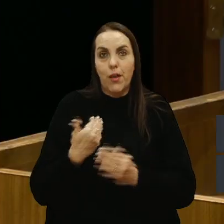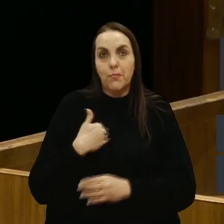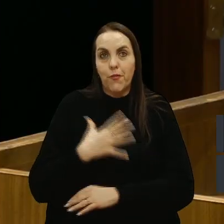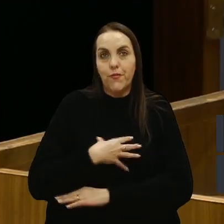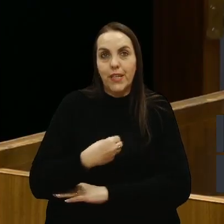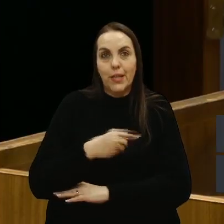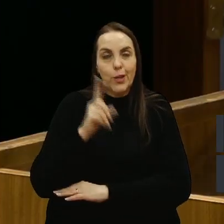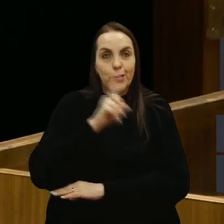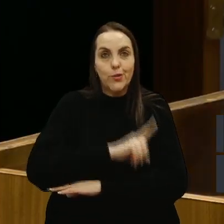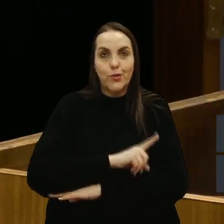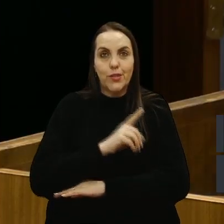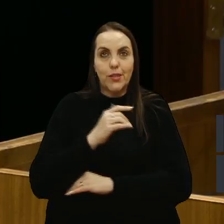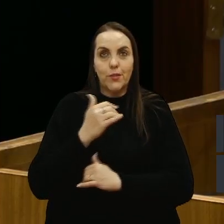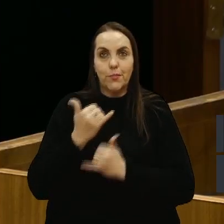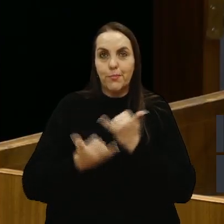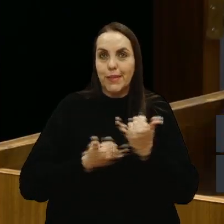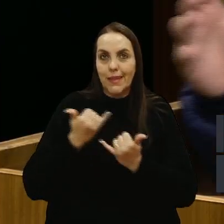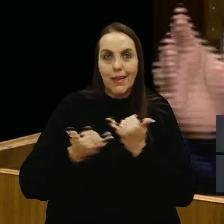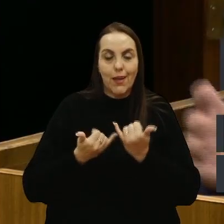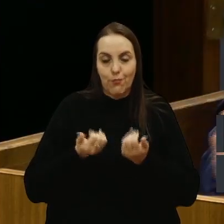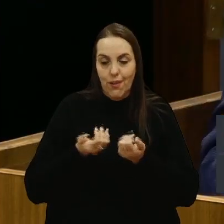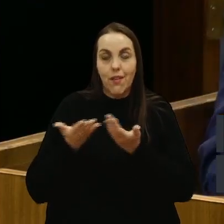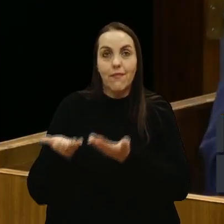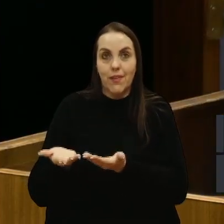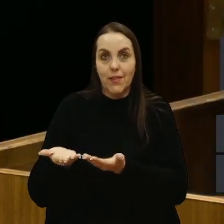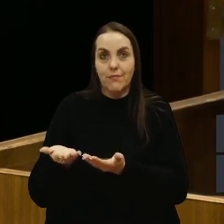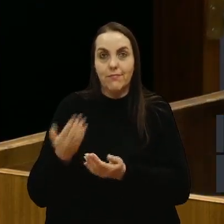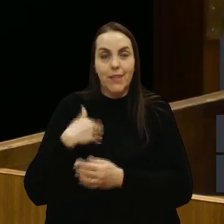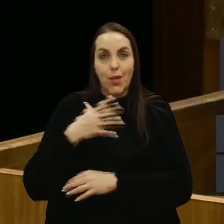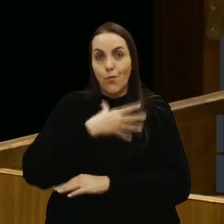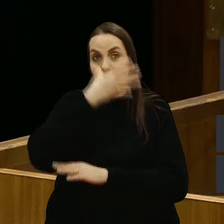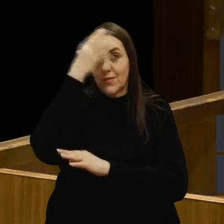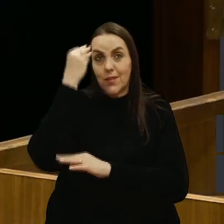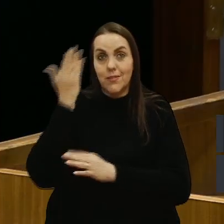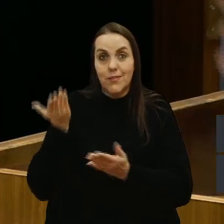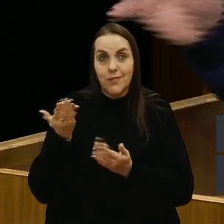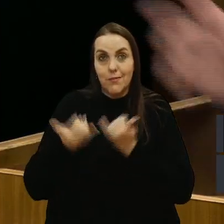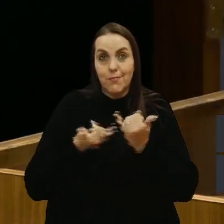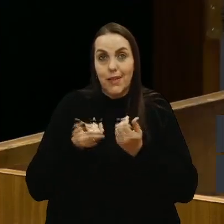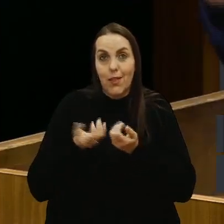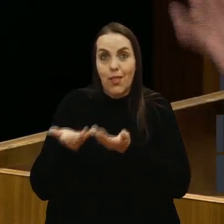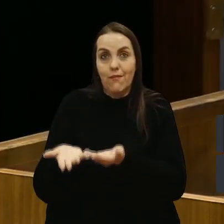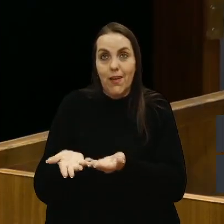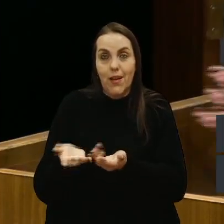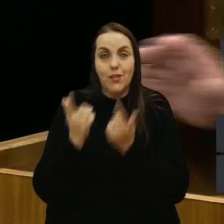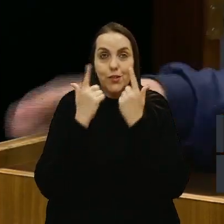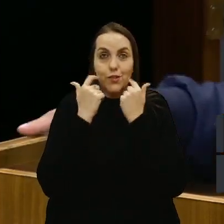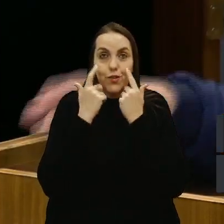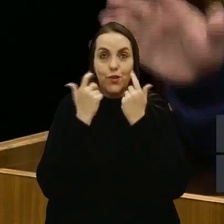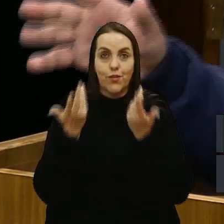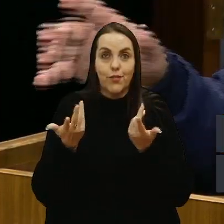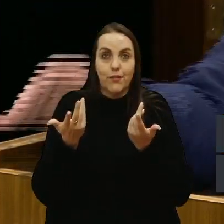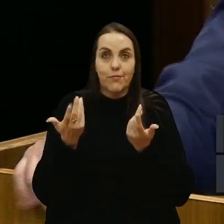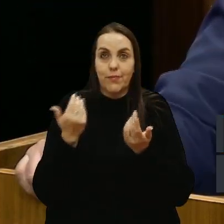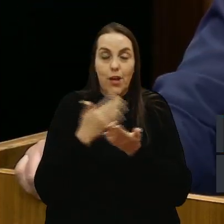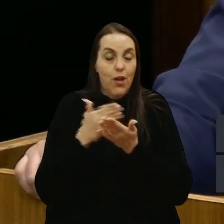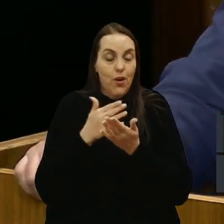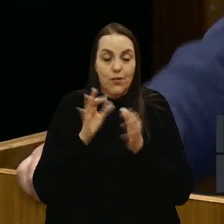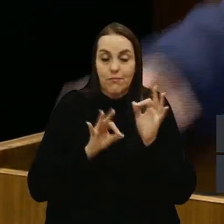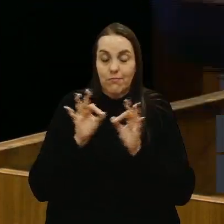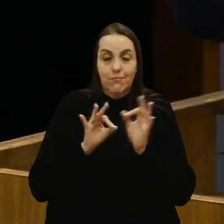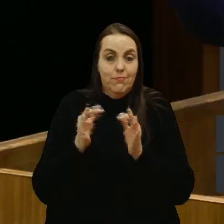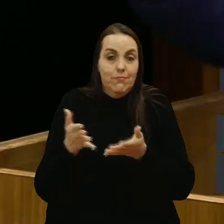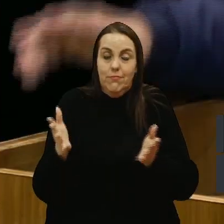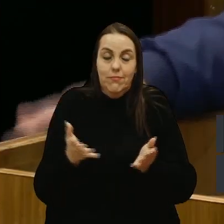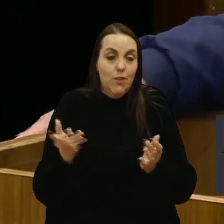do brinquedo, tinha que levar o brinquedo. E eu acabei esquecendo de levar o brinquedo, ele chorou, mas a gente conseguiu contornar, enfim, né?